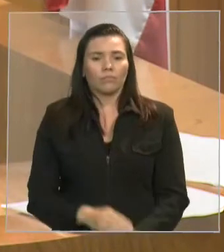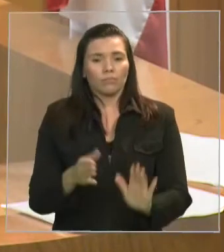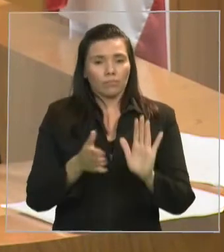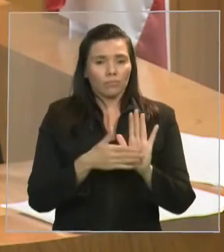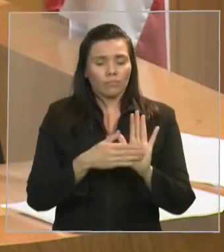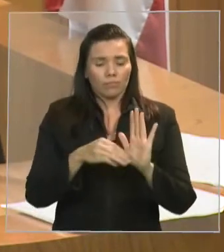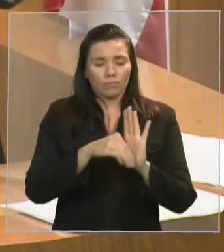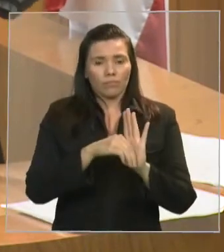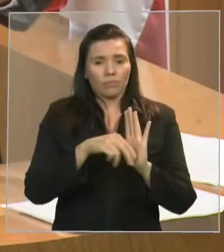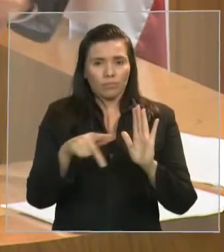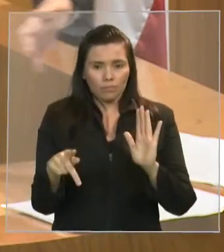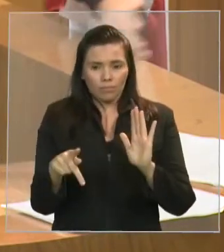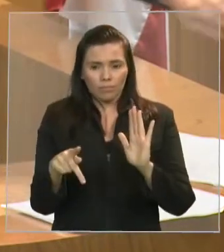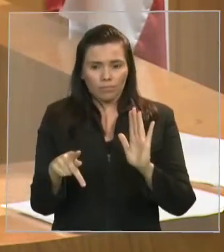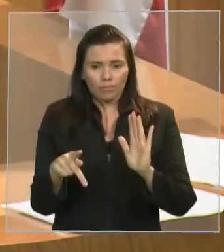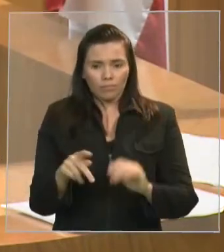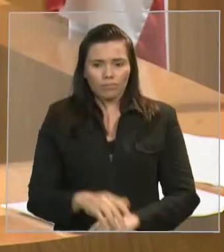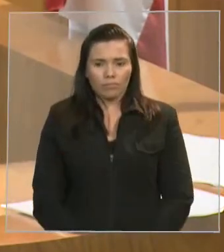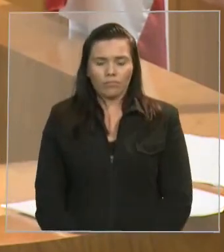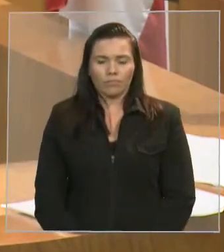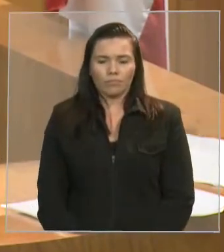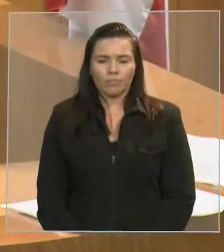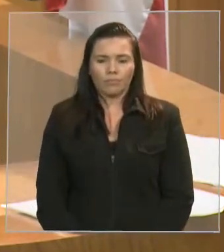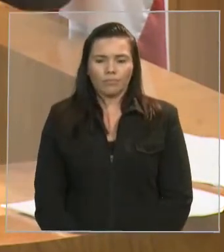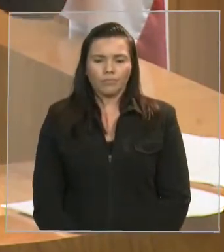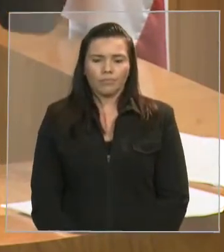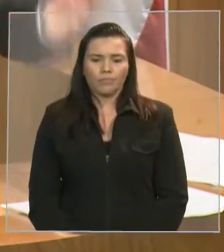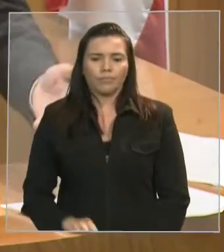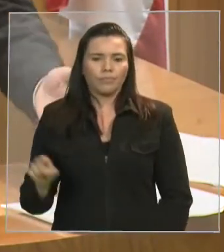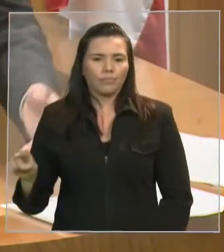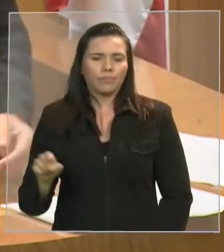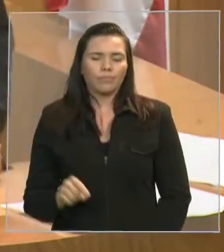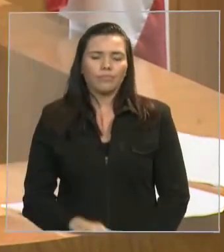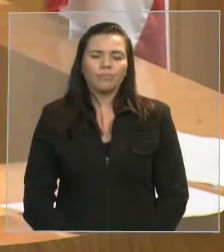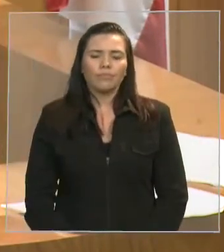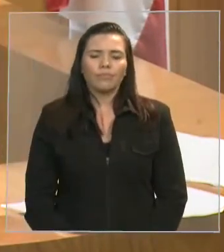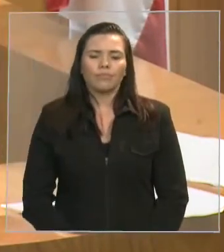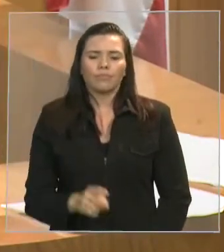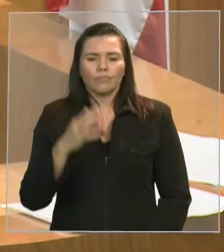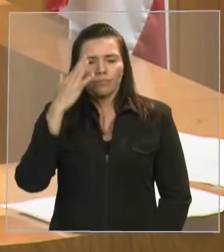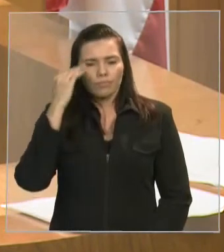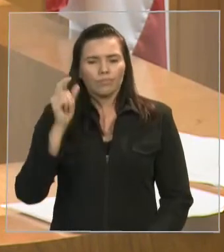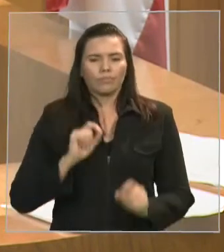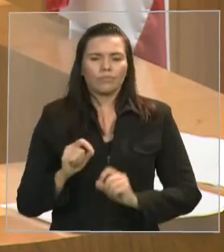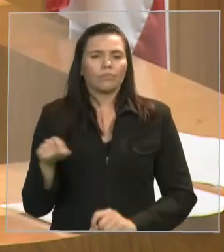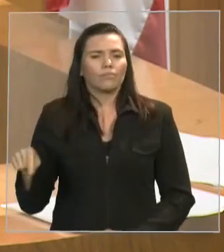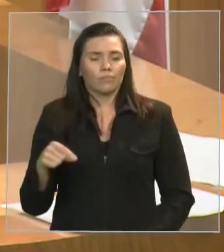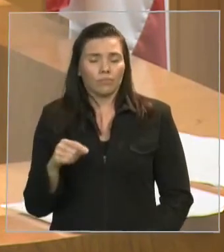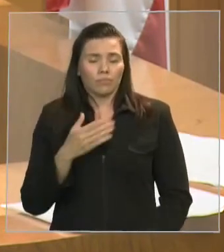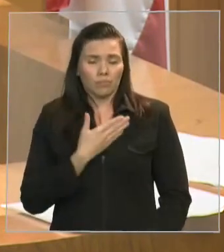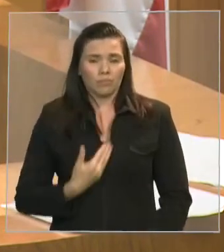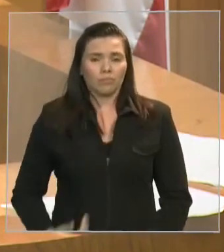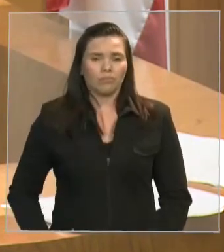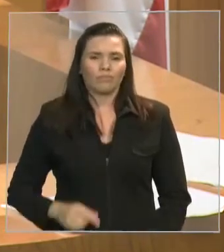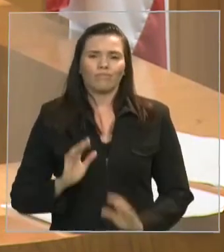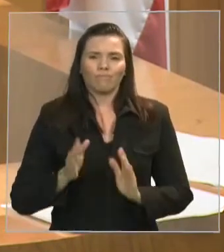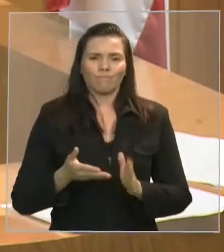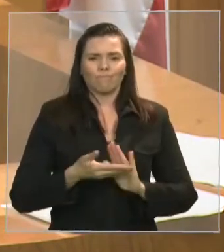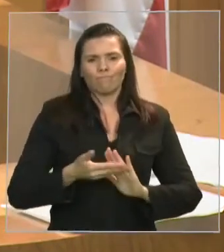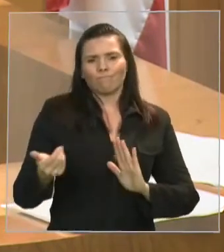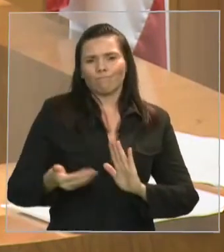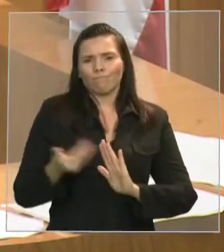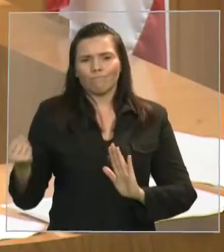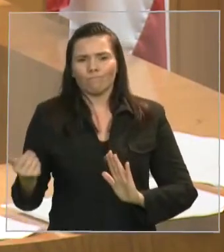governador automaticamente já revogou aquilo que garantia a participação das entidades. Mas, senhoras e